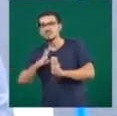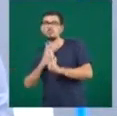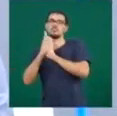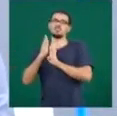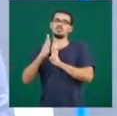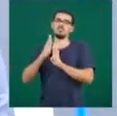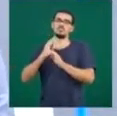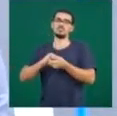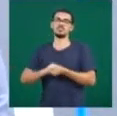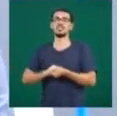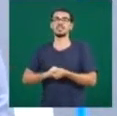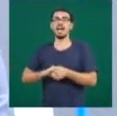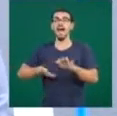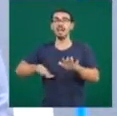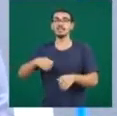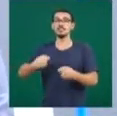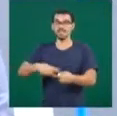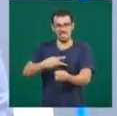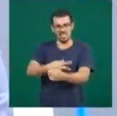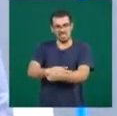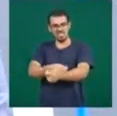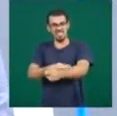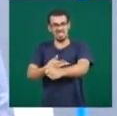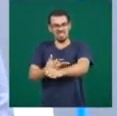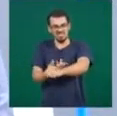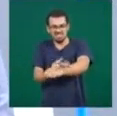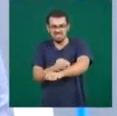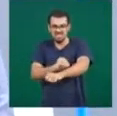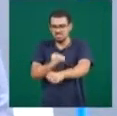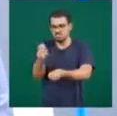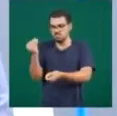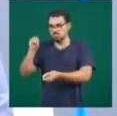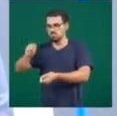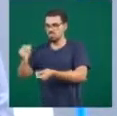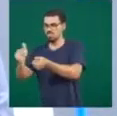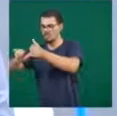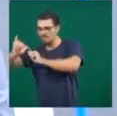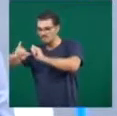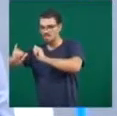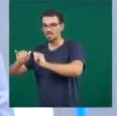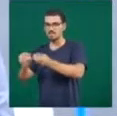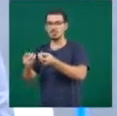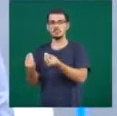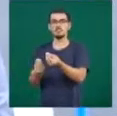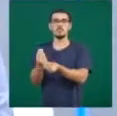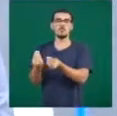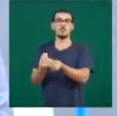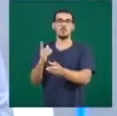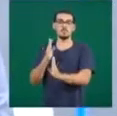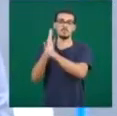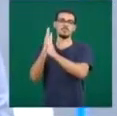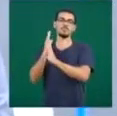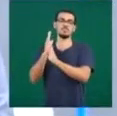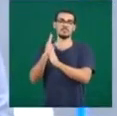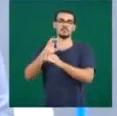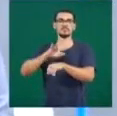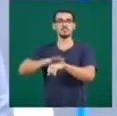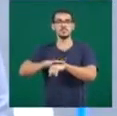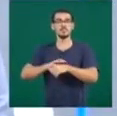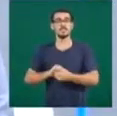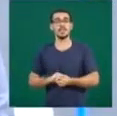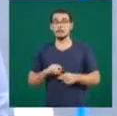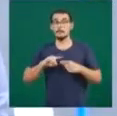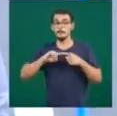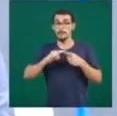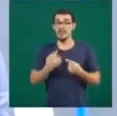casos, a gente lança a mão da biópsia, né, naqueles casos mais duvidosos, para a gente realmente confirmar a doença. Mas realmente muitas pessoas deixam, né, passam